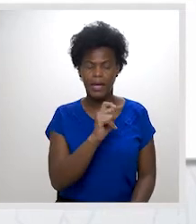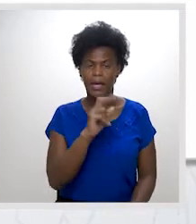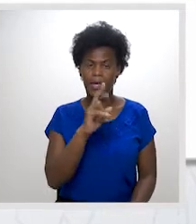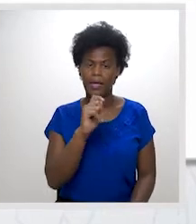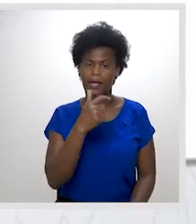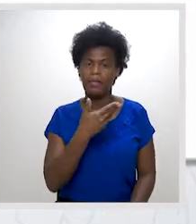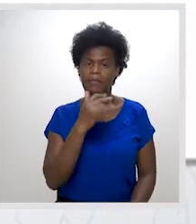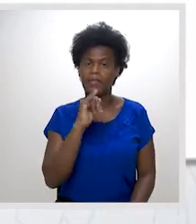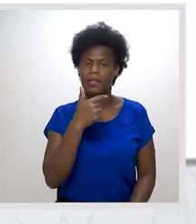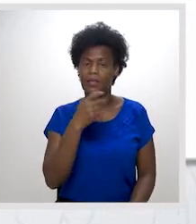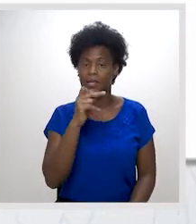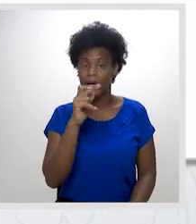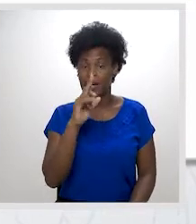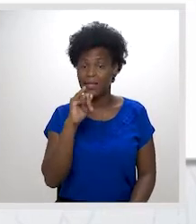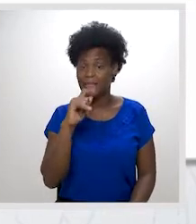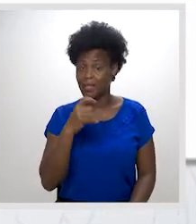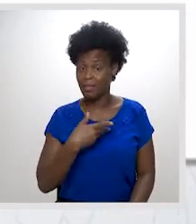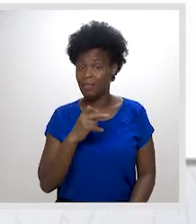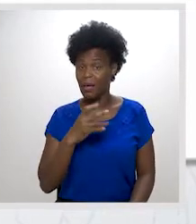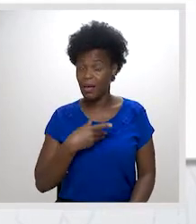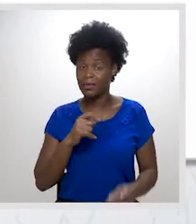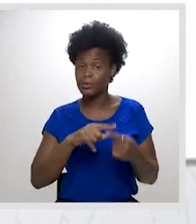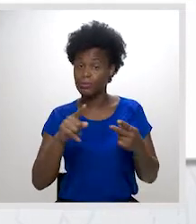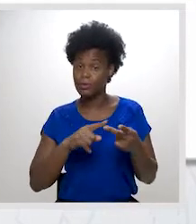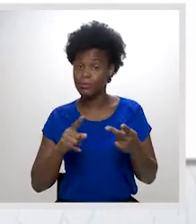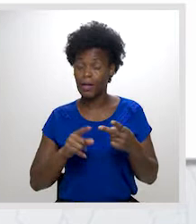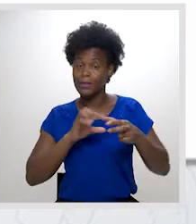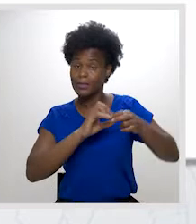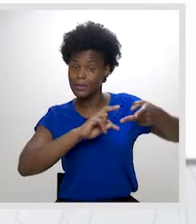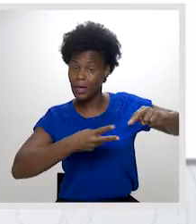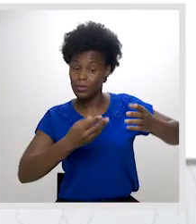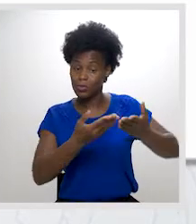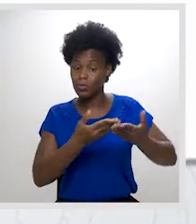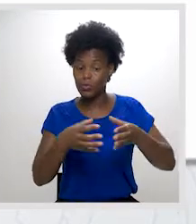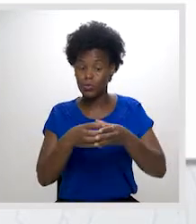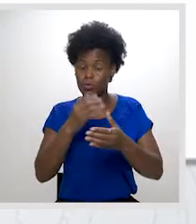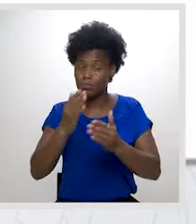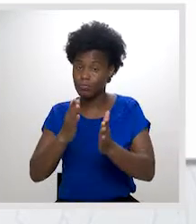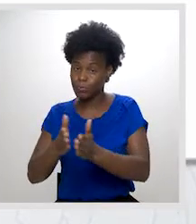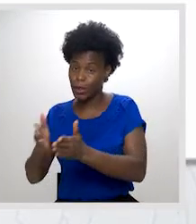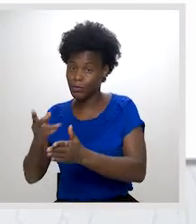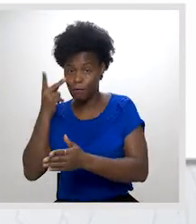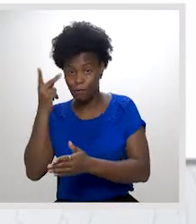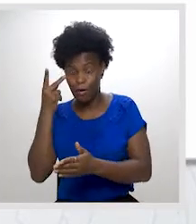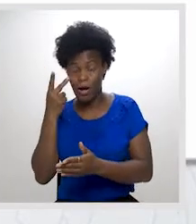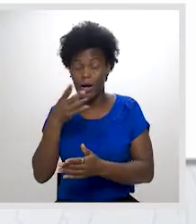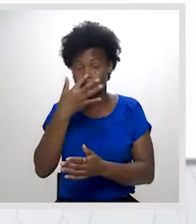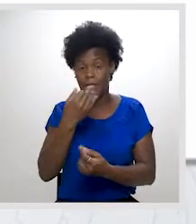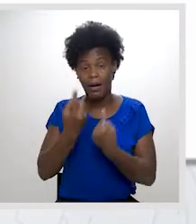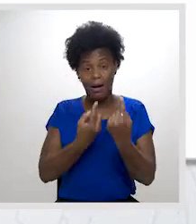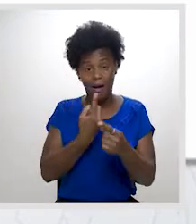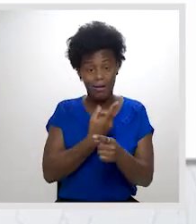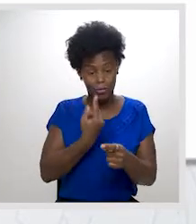Hereditariedade, ramo da genética que estuda o conjunto de processos biológicos que asseguram que cada ser